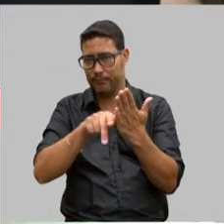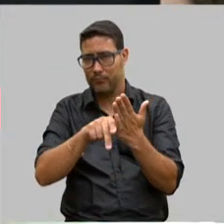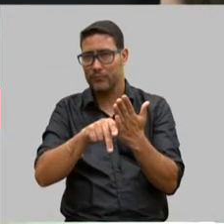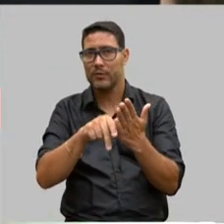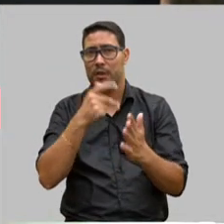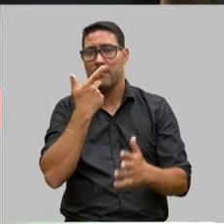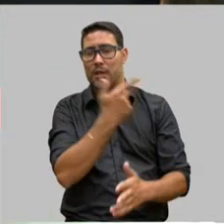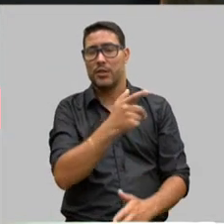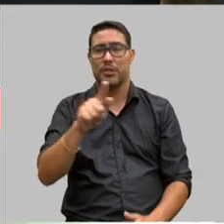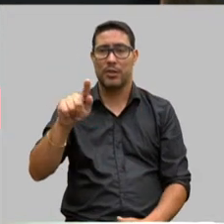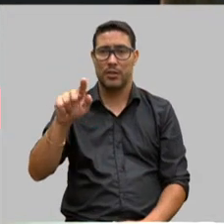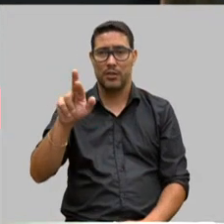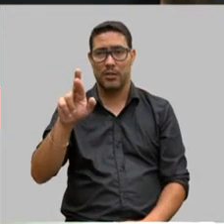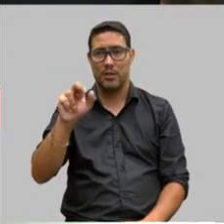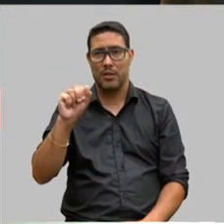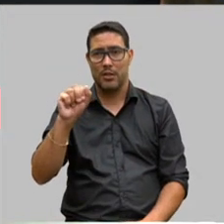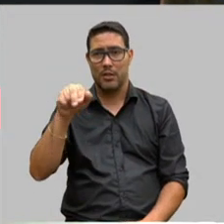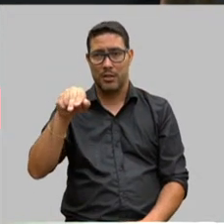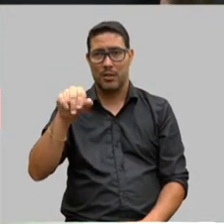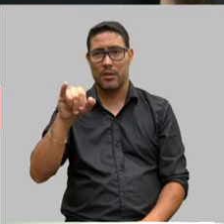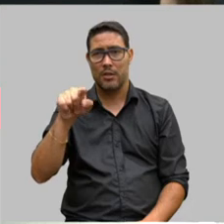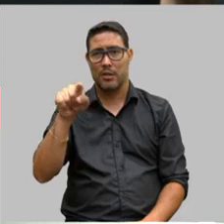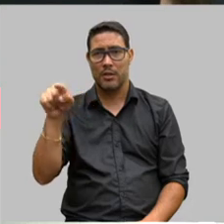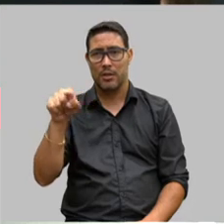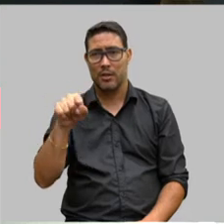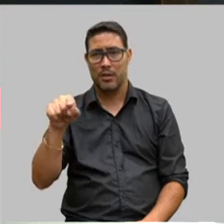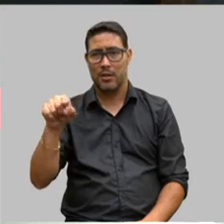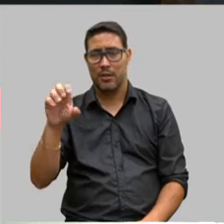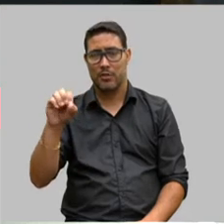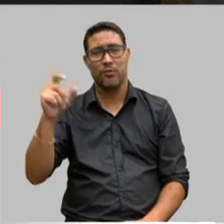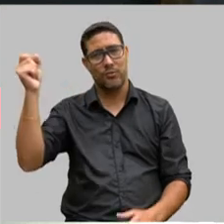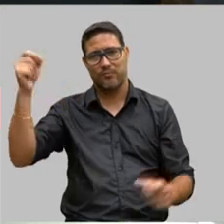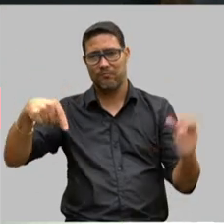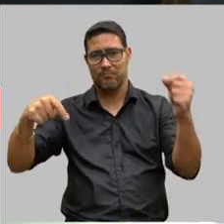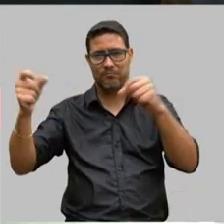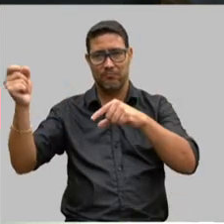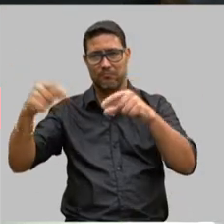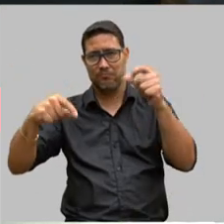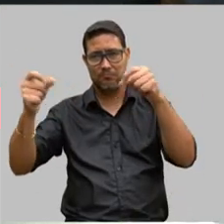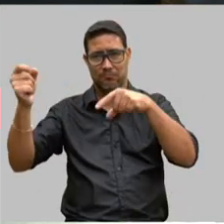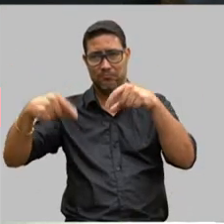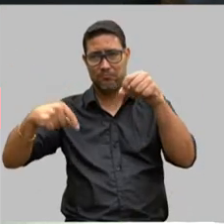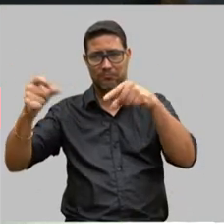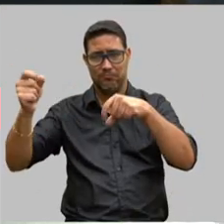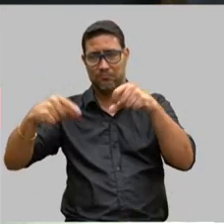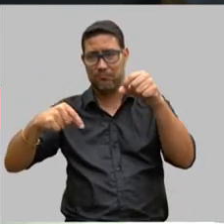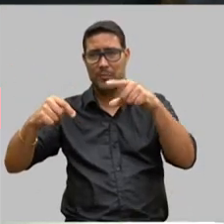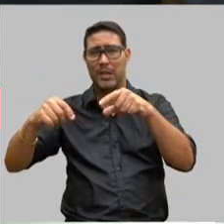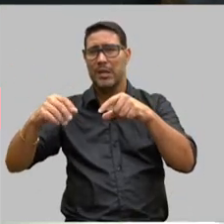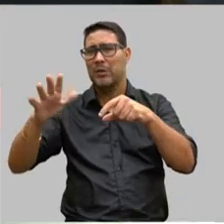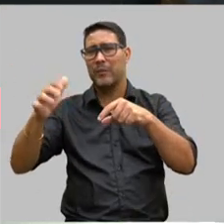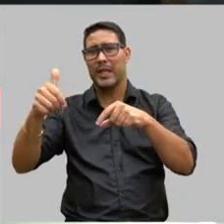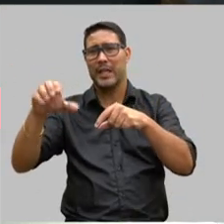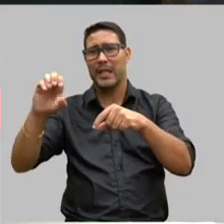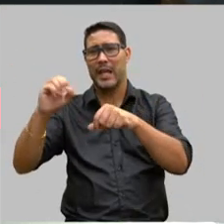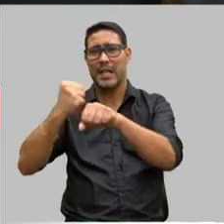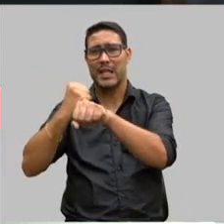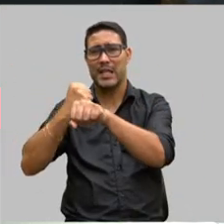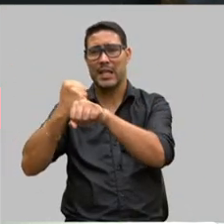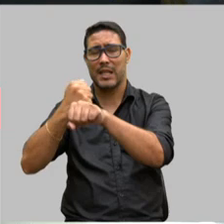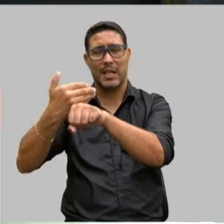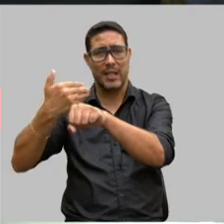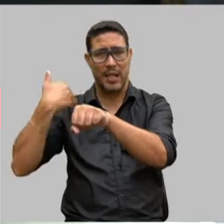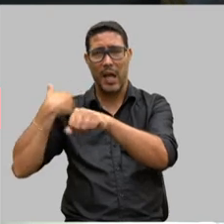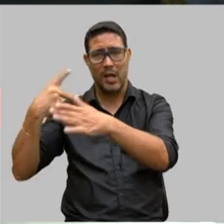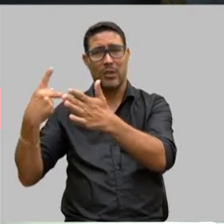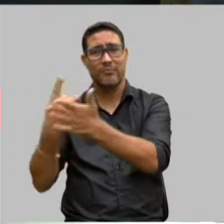por exemplo, não muito longe da gente, se a gente pensar coisa de 10 anos atrás, era raro a